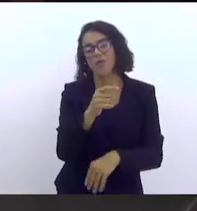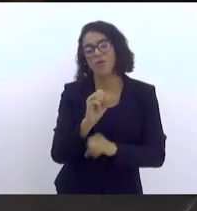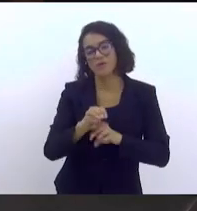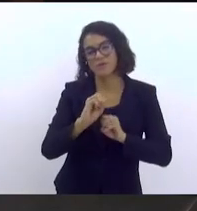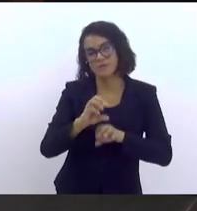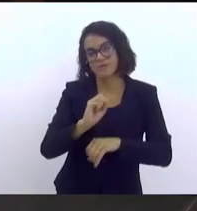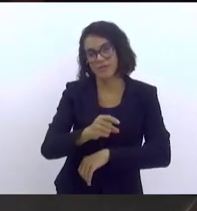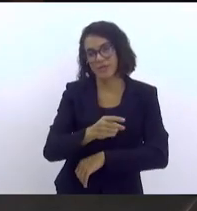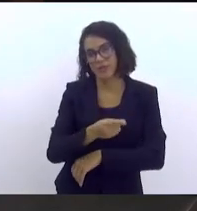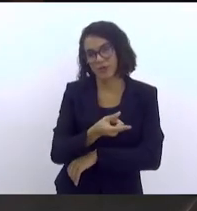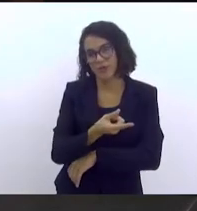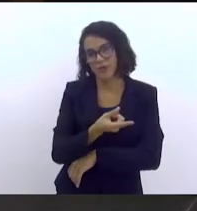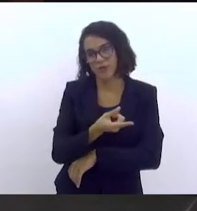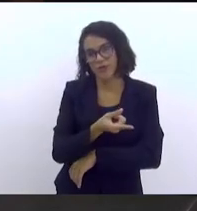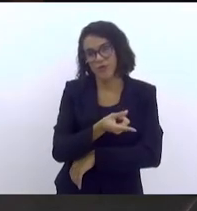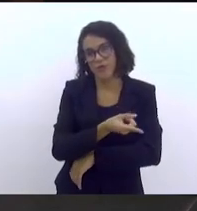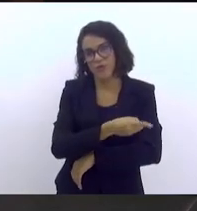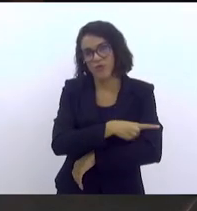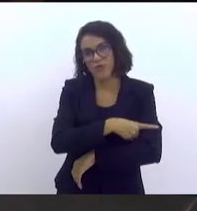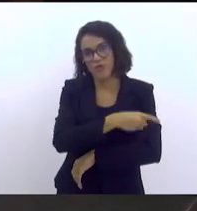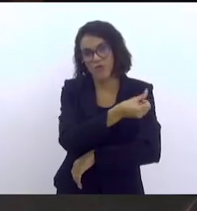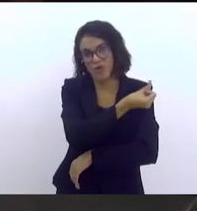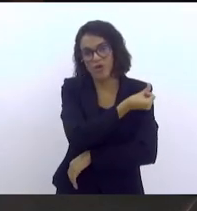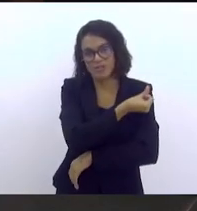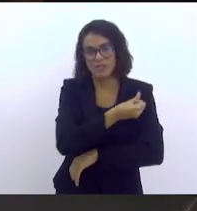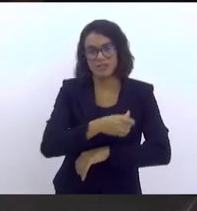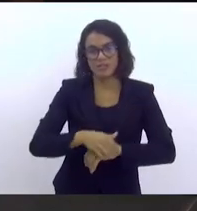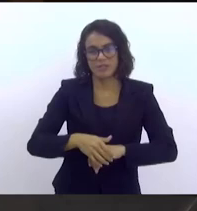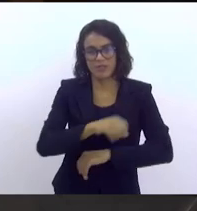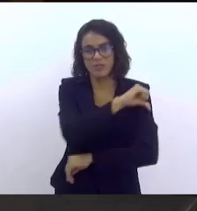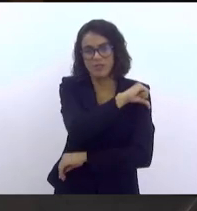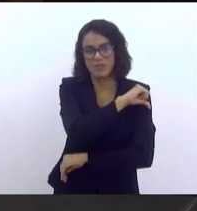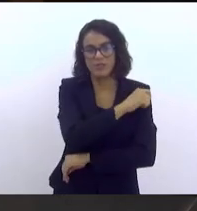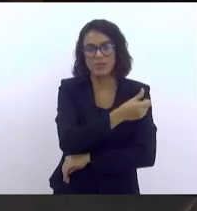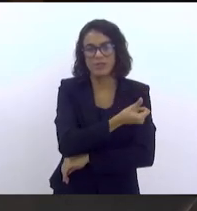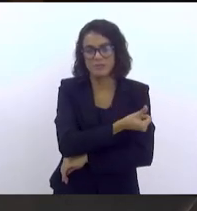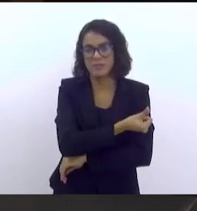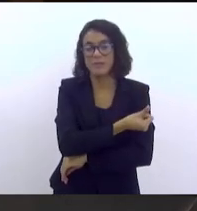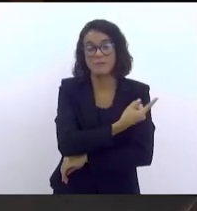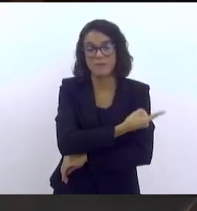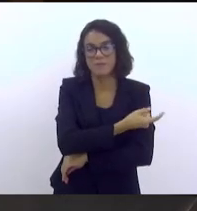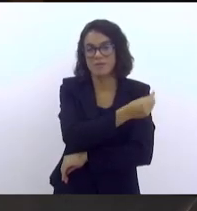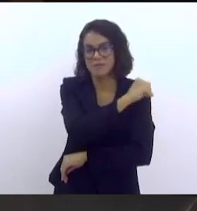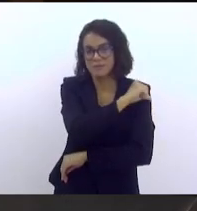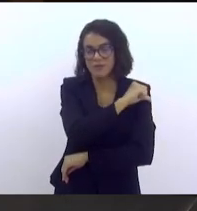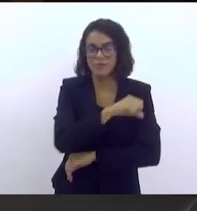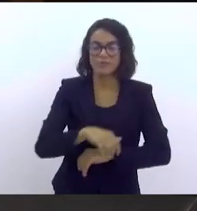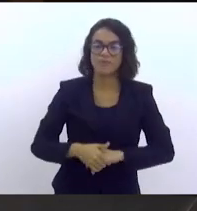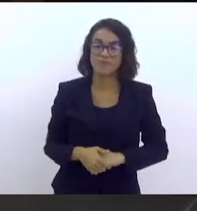fundamental isso é grave isso é muito grave